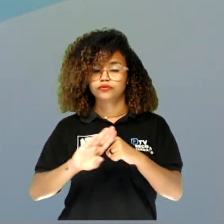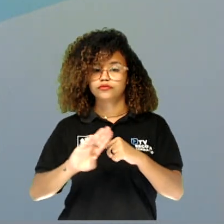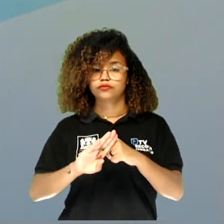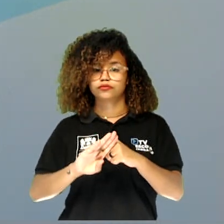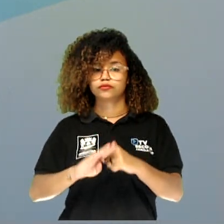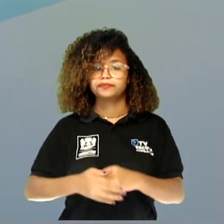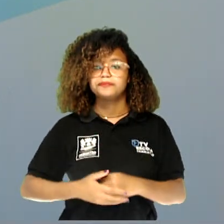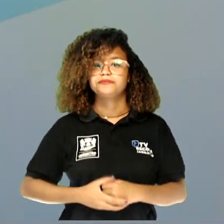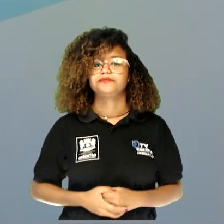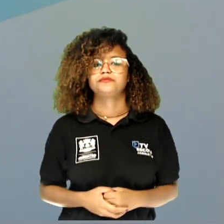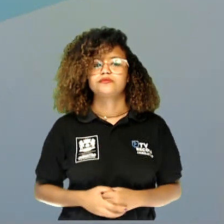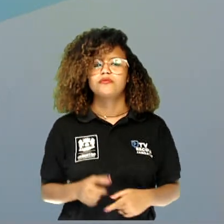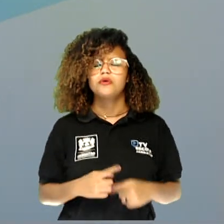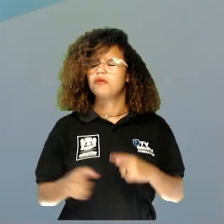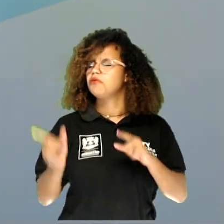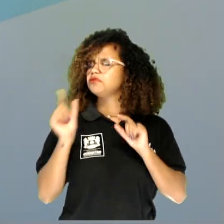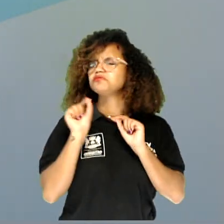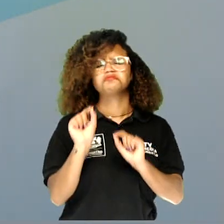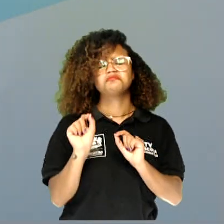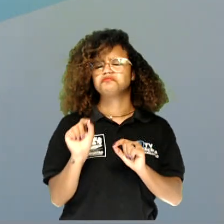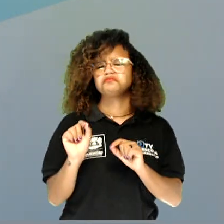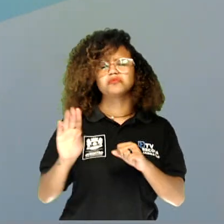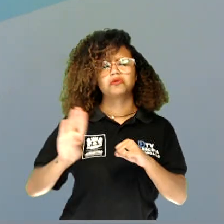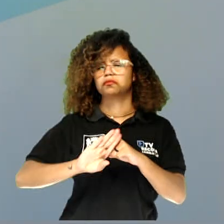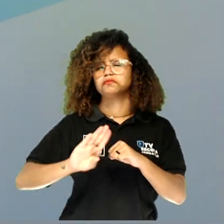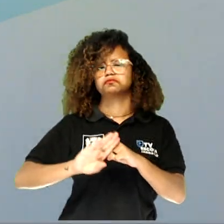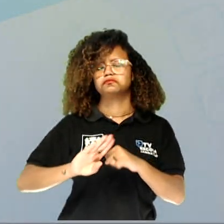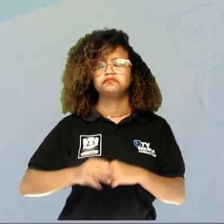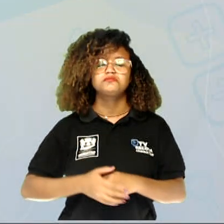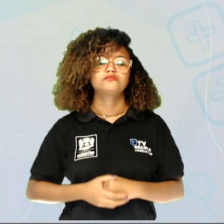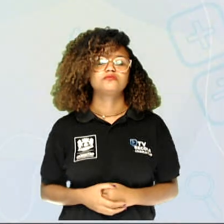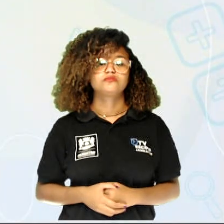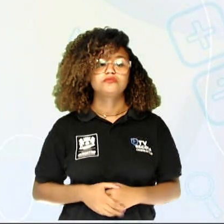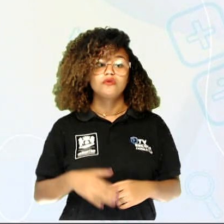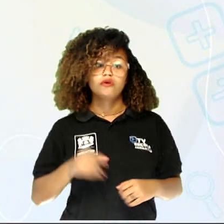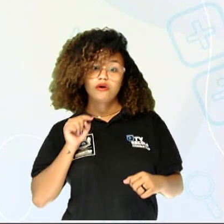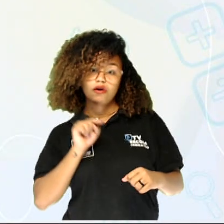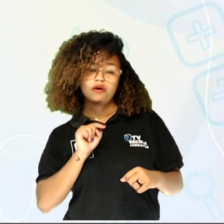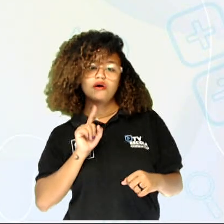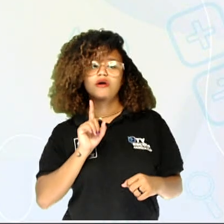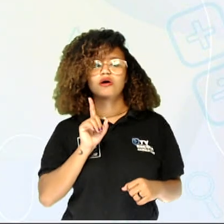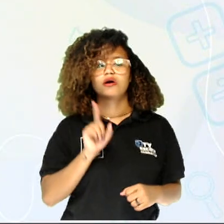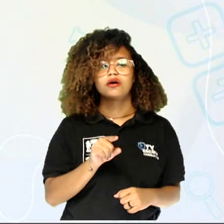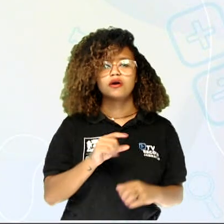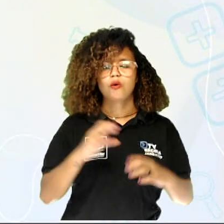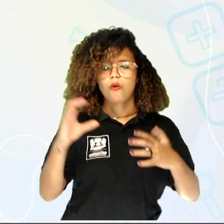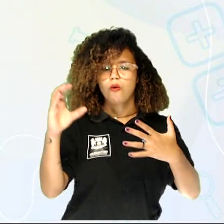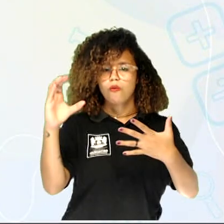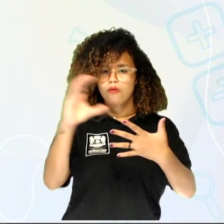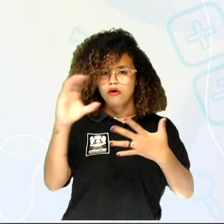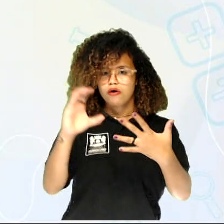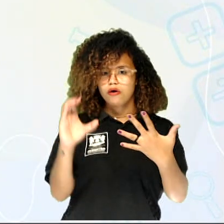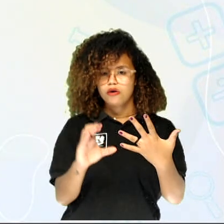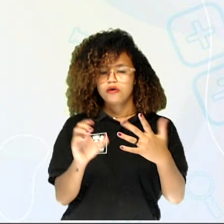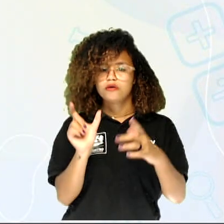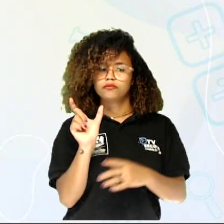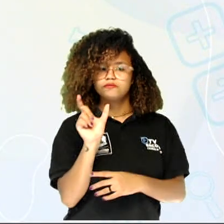substantivo. Mas o que é um substantivo? O substantivo é uma classe de